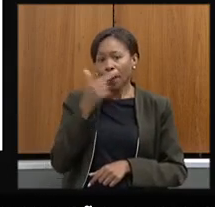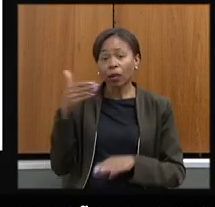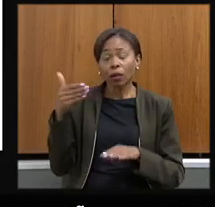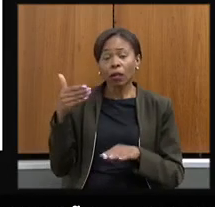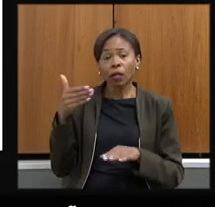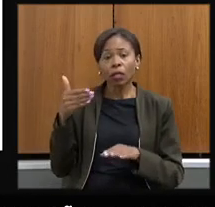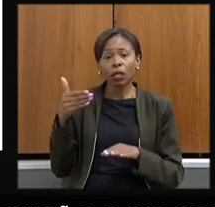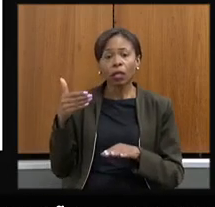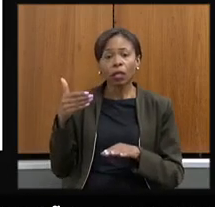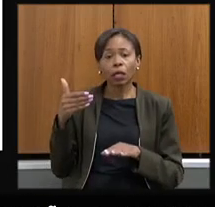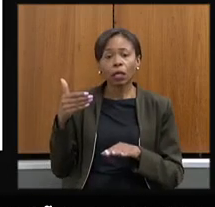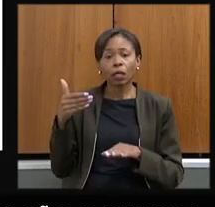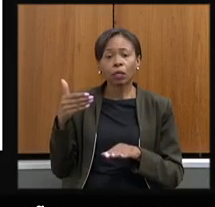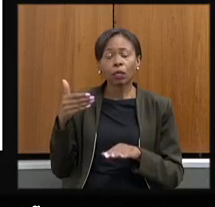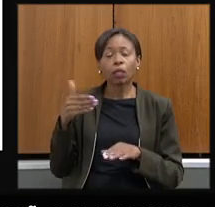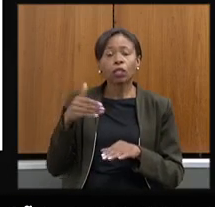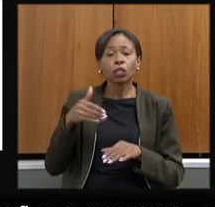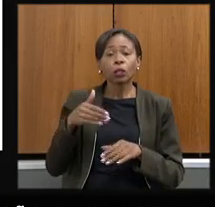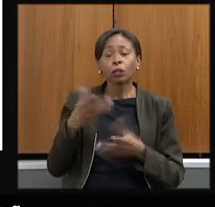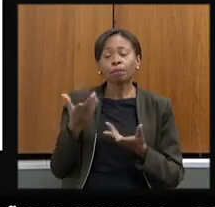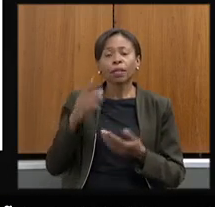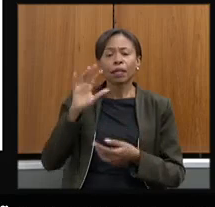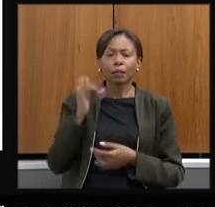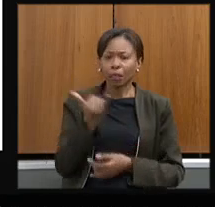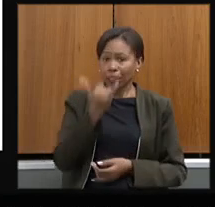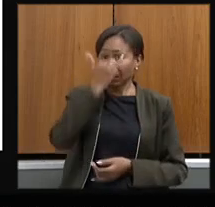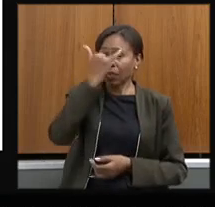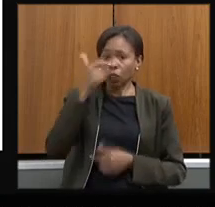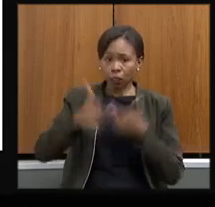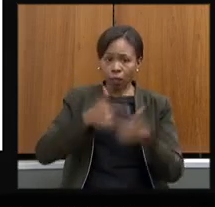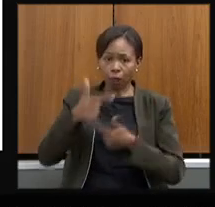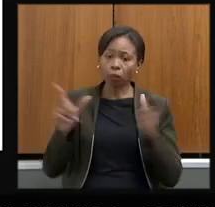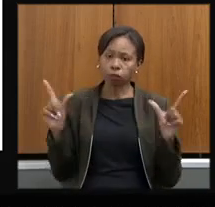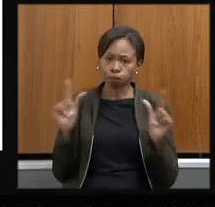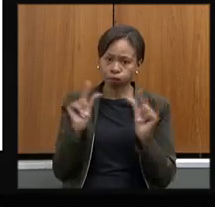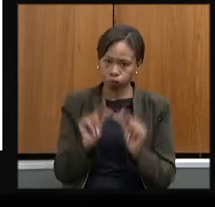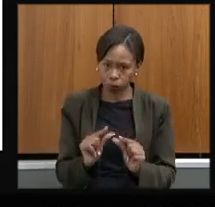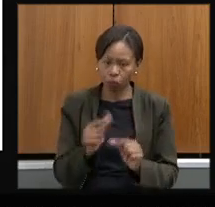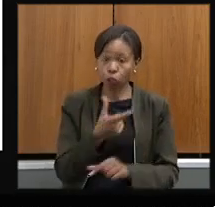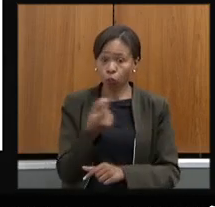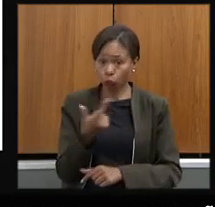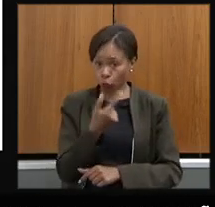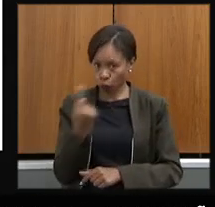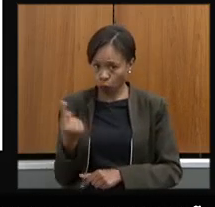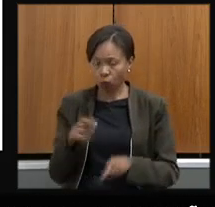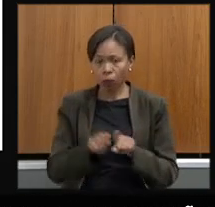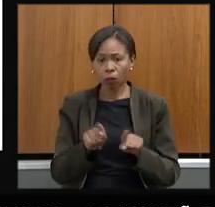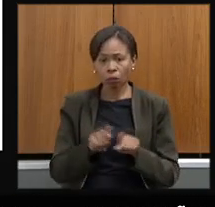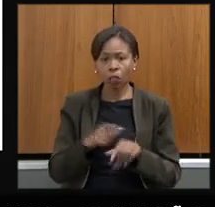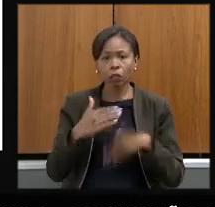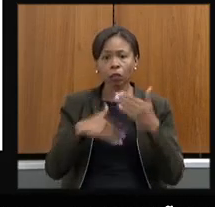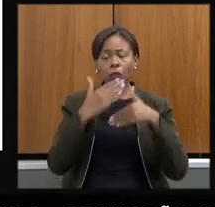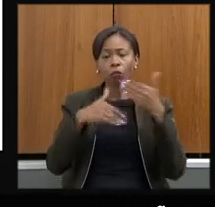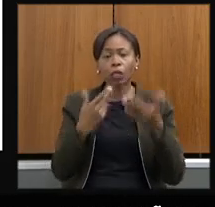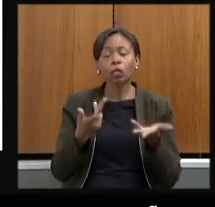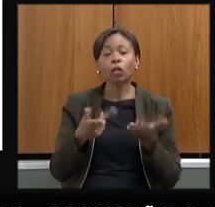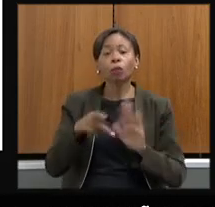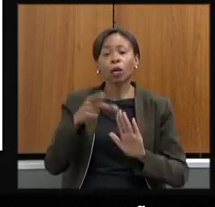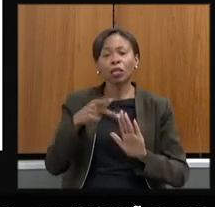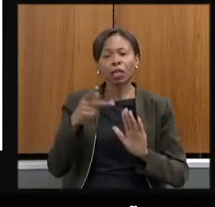frequência de gravidade de acidentes de trabalho em relação 2021 e temos avançado no projeto de pô a